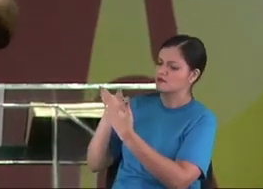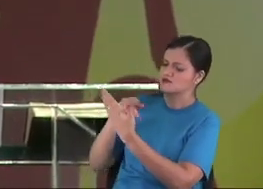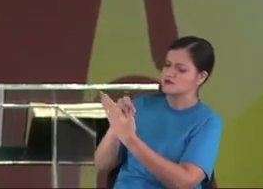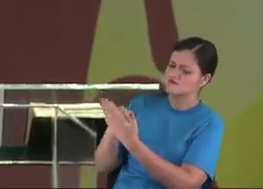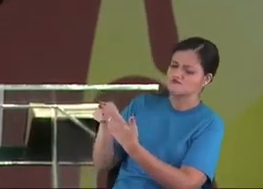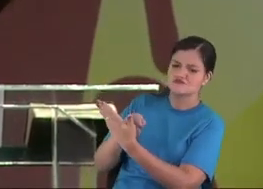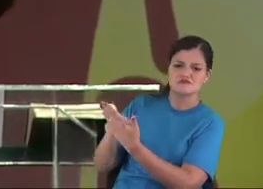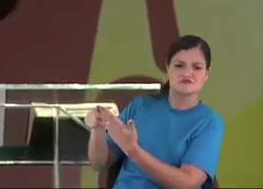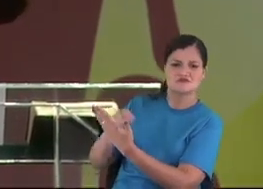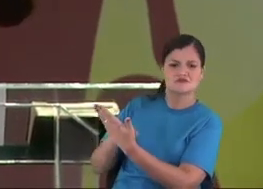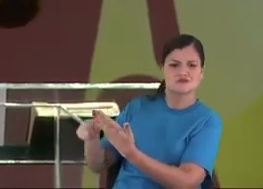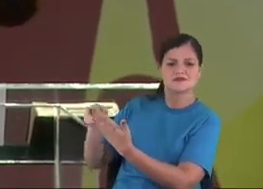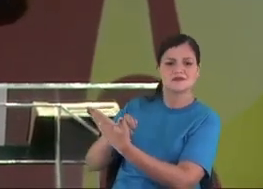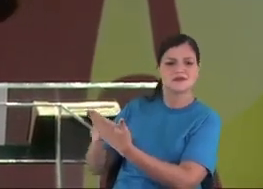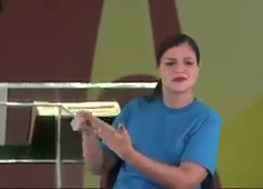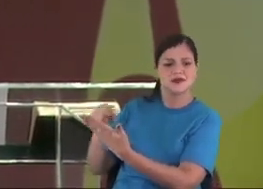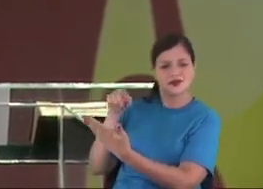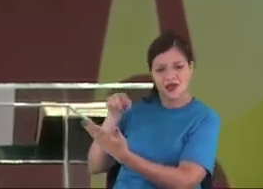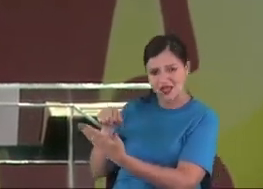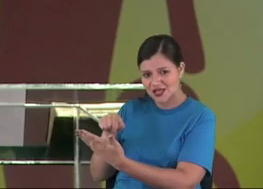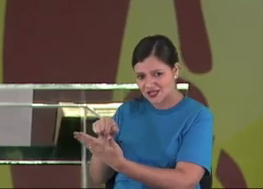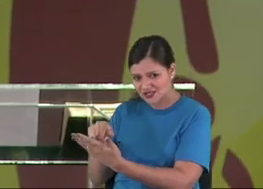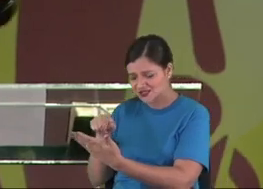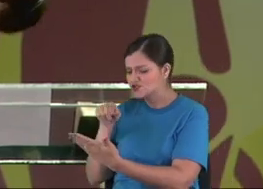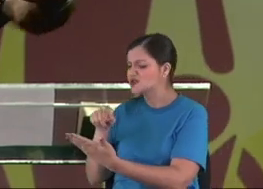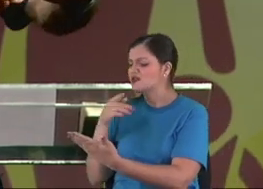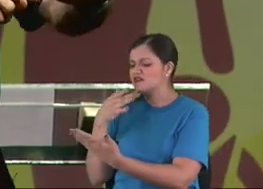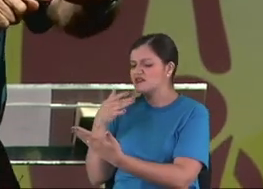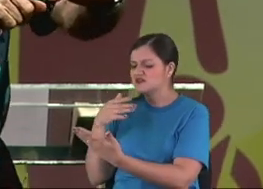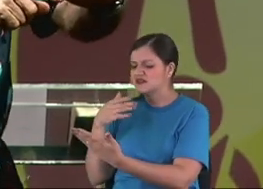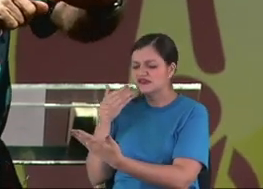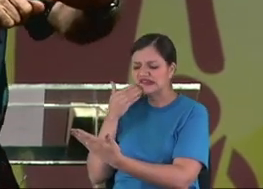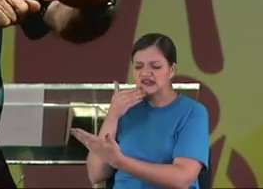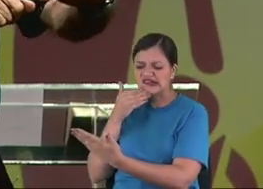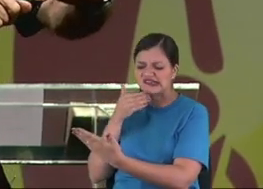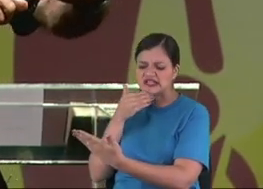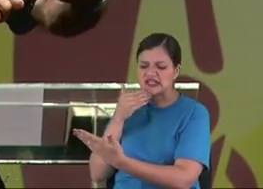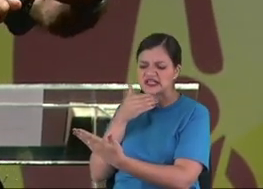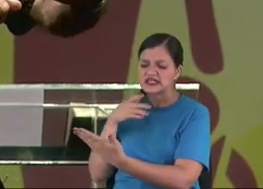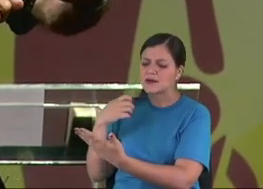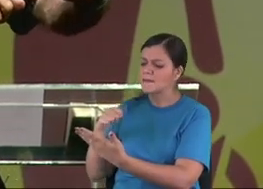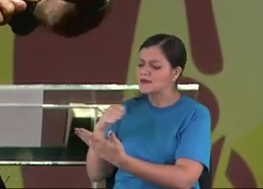algumas coisas com lápis. E olha, essa caligrafia está meio feia, viu?